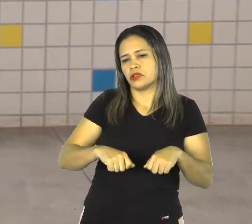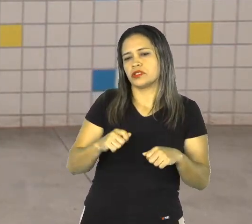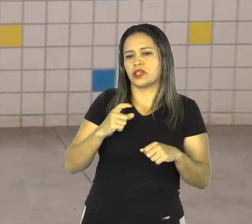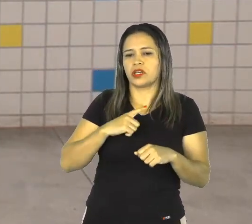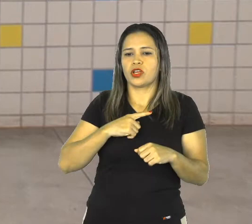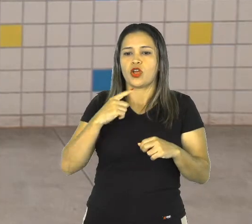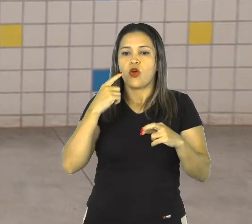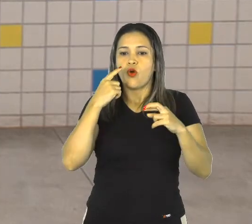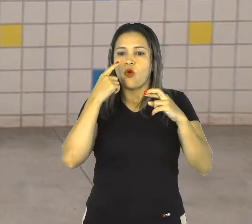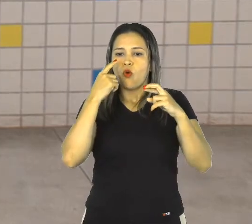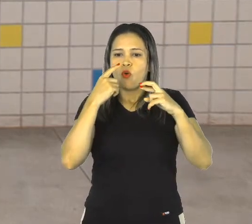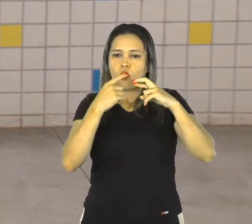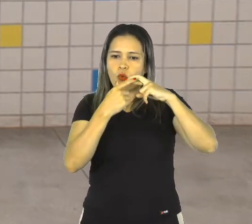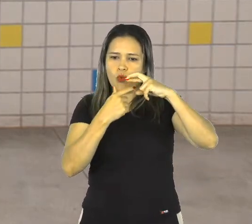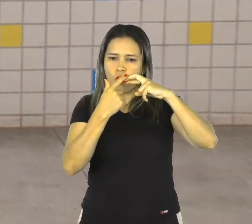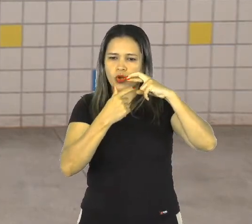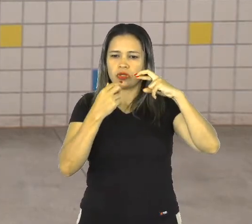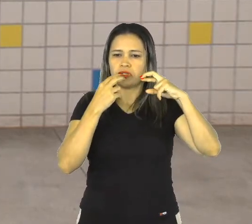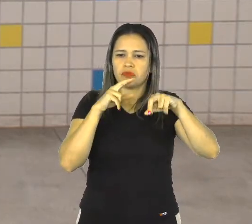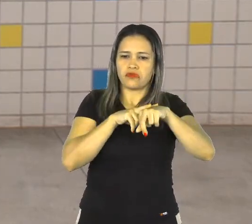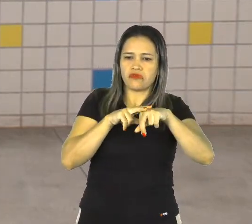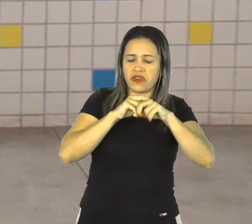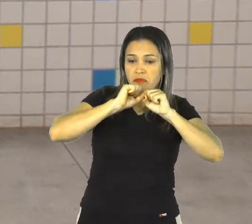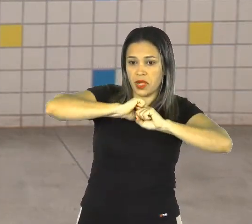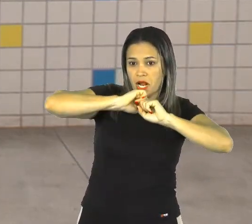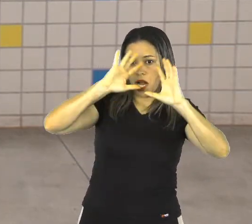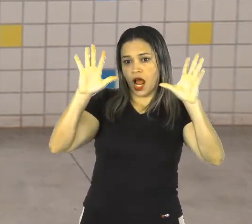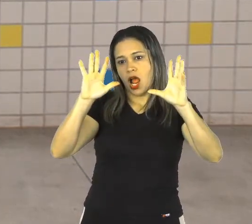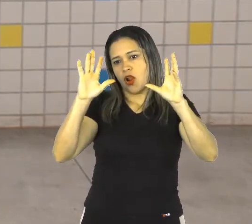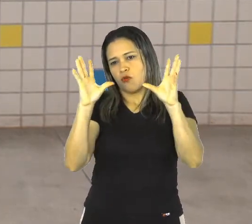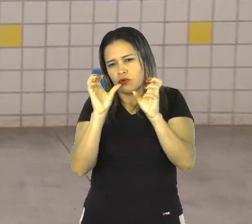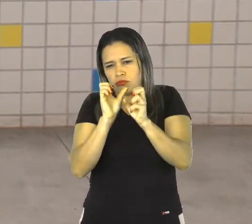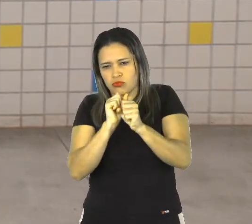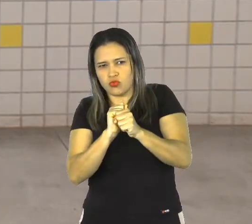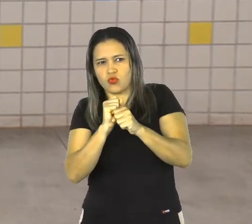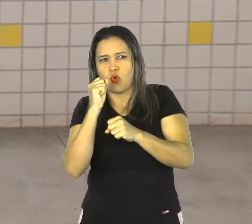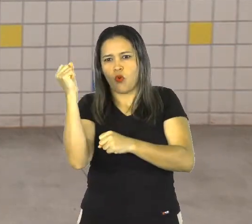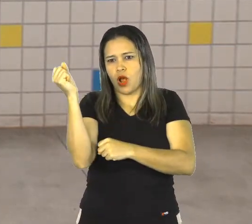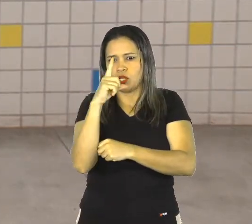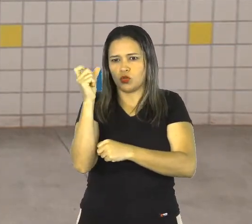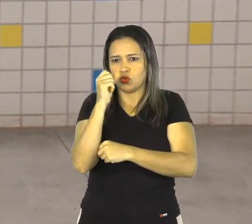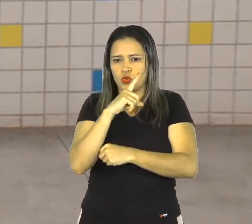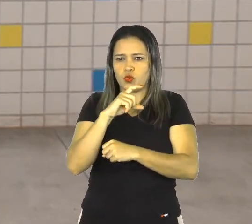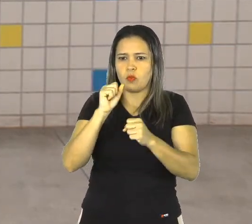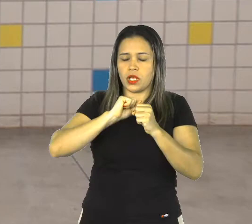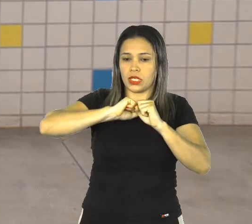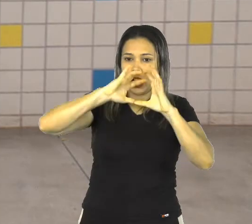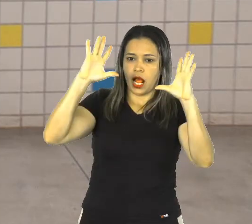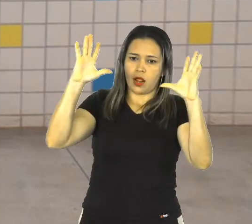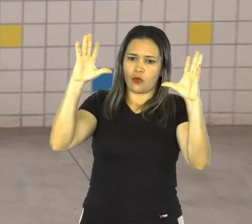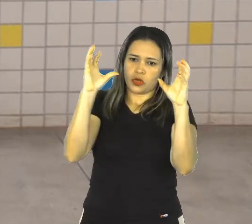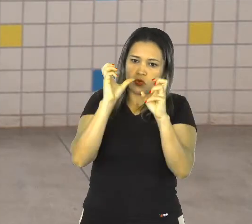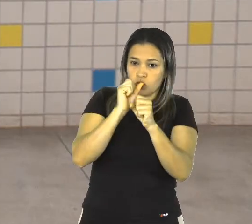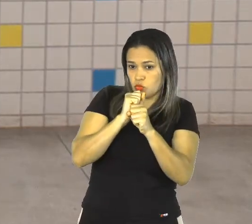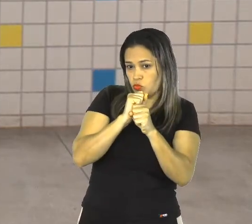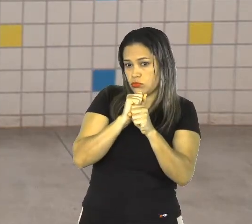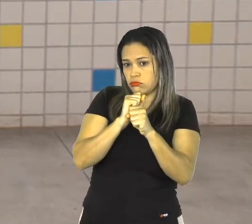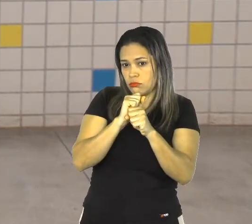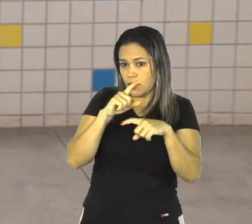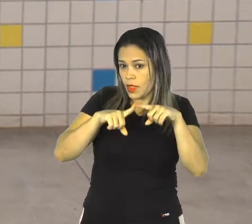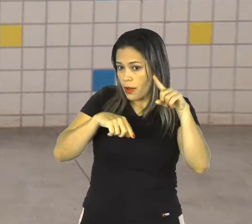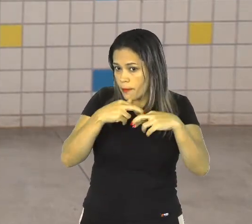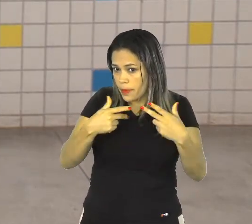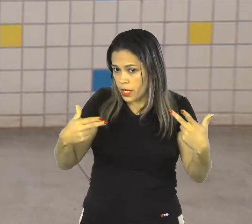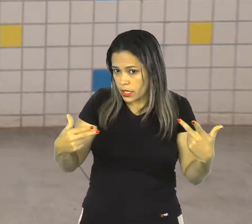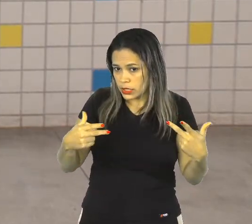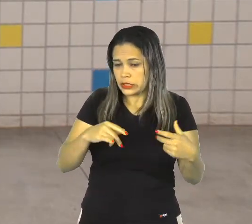mais claro, um verde mais escuro, um azul mais claro, um azul mais escuro e muito mais, tá? Então, assim, a íris